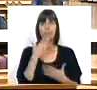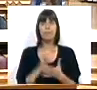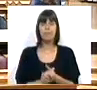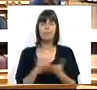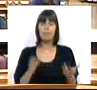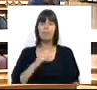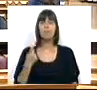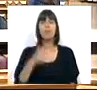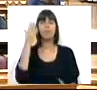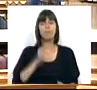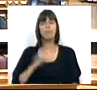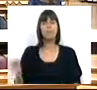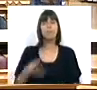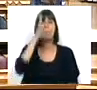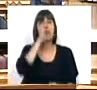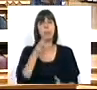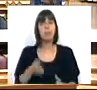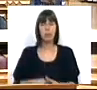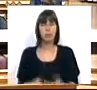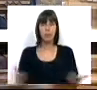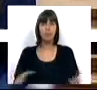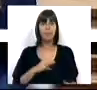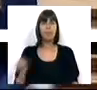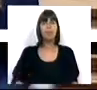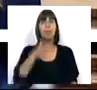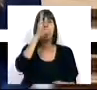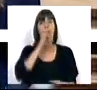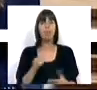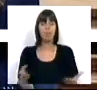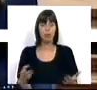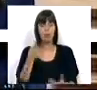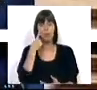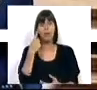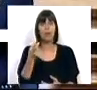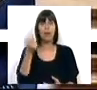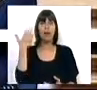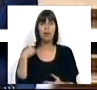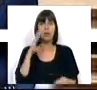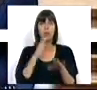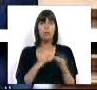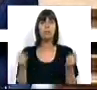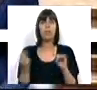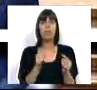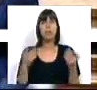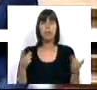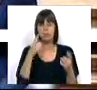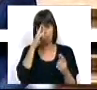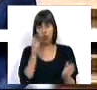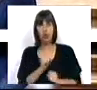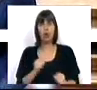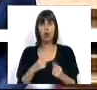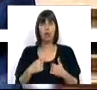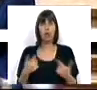Agradeço, Sr. Presidente. Sr. Primeiro-Ministro, como o Sr. Primeiro-Ministro reparou há pouco no último debate,